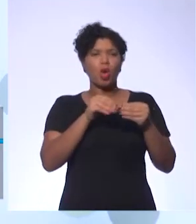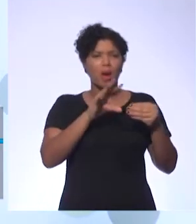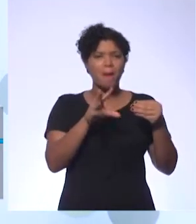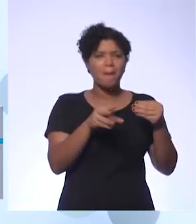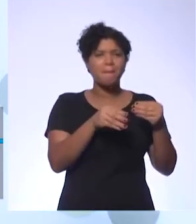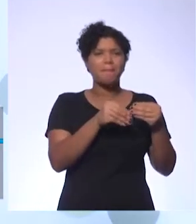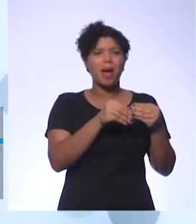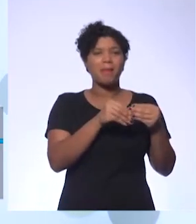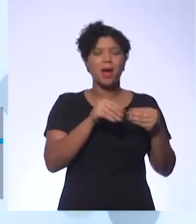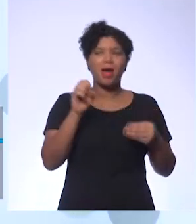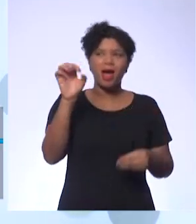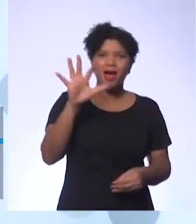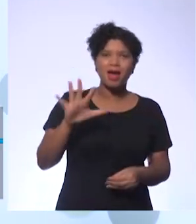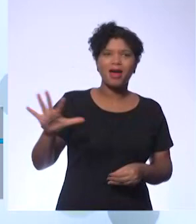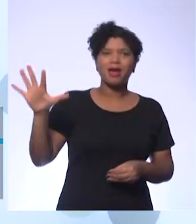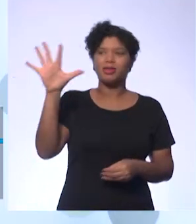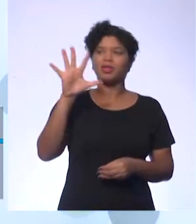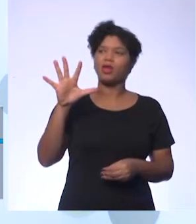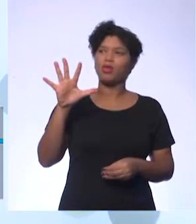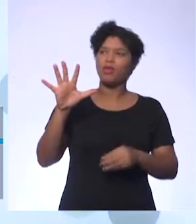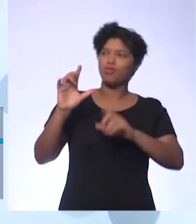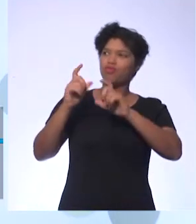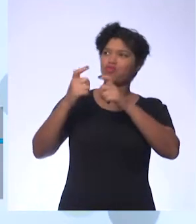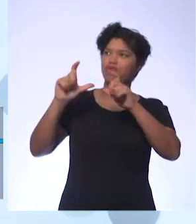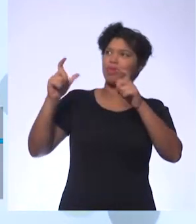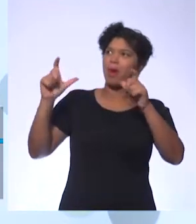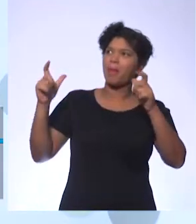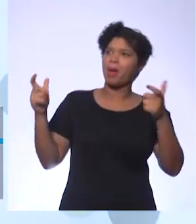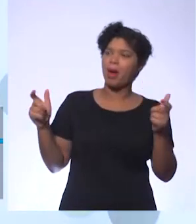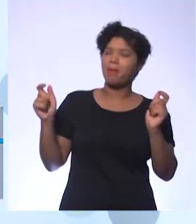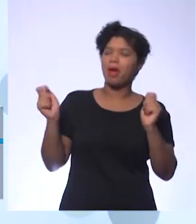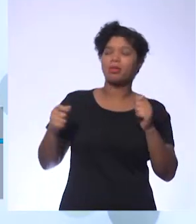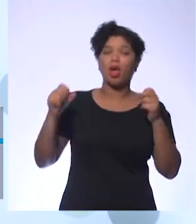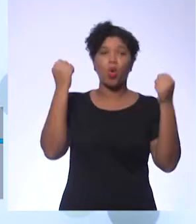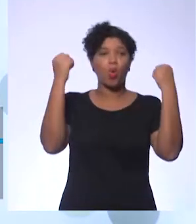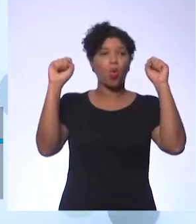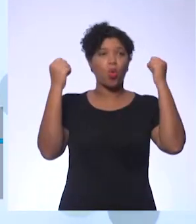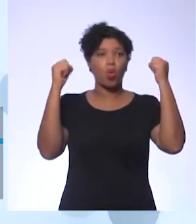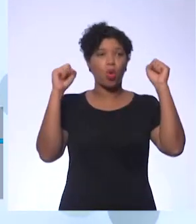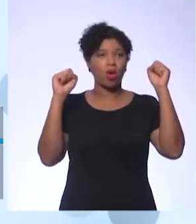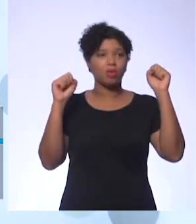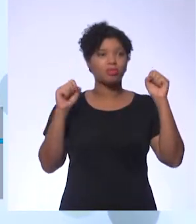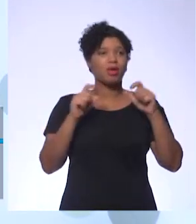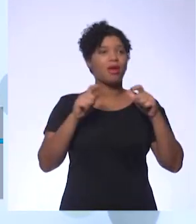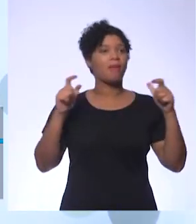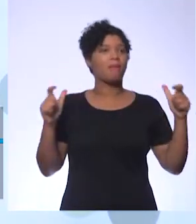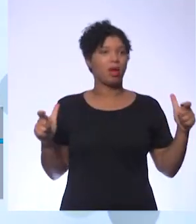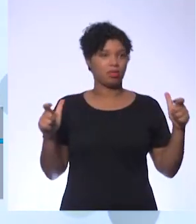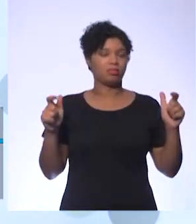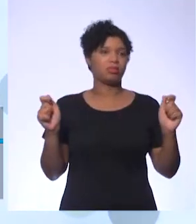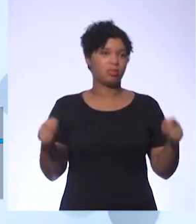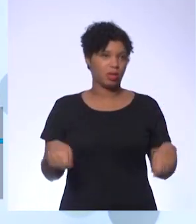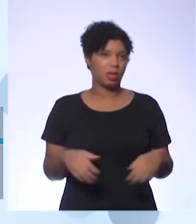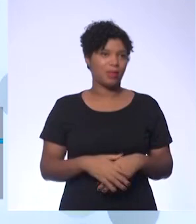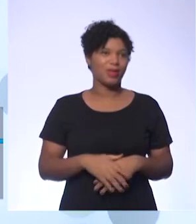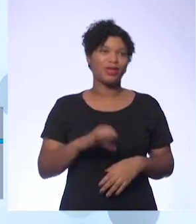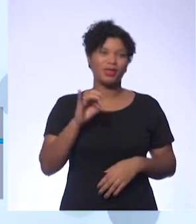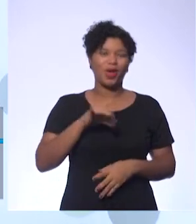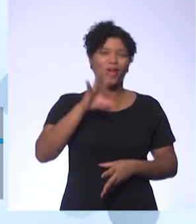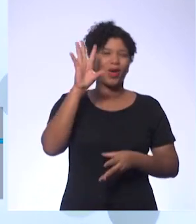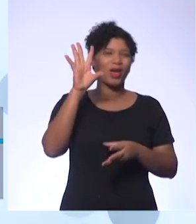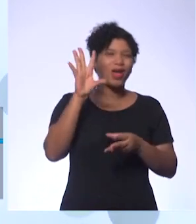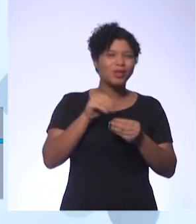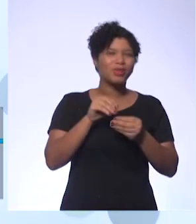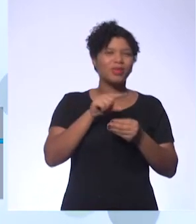onde a gente tem aí uma transformação também dos meios de produção. Bom, isso tudo foi aí recapitulando a última